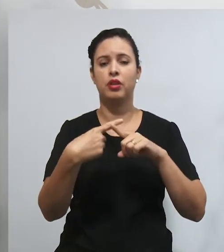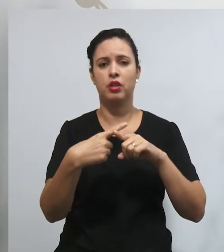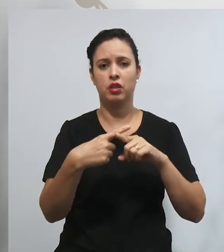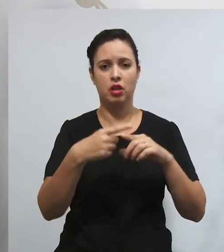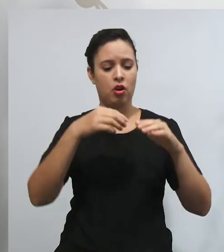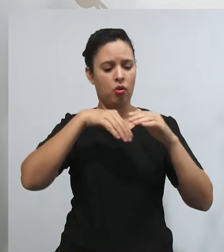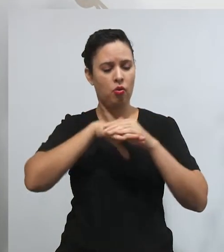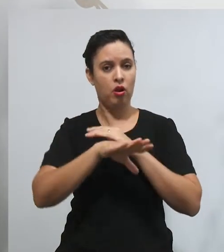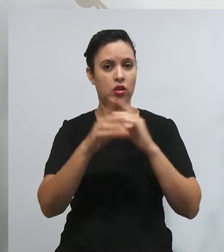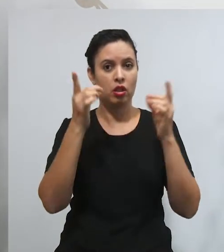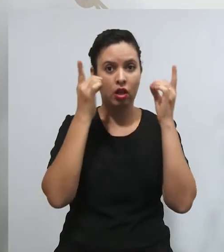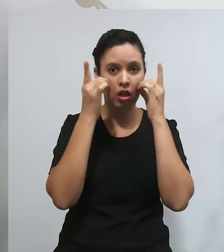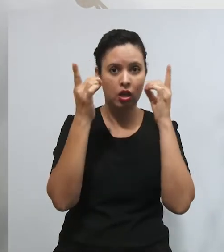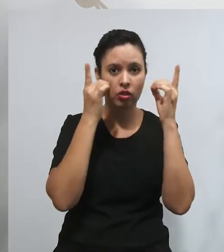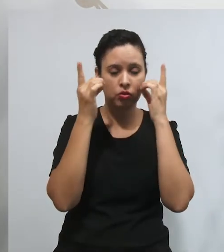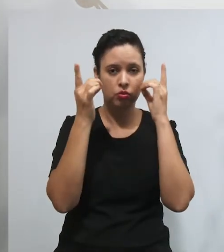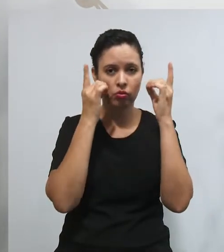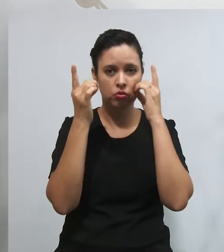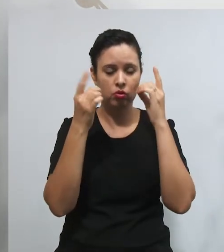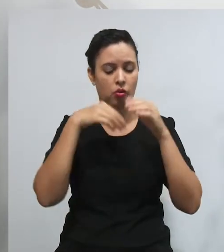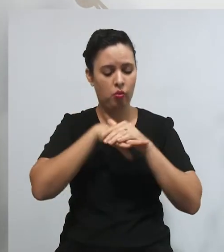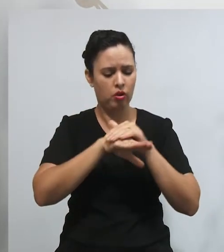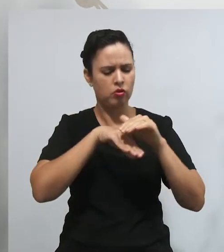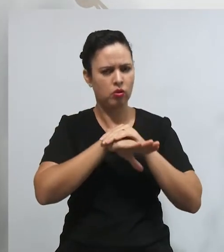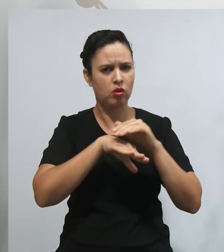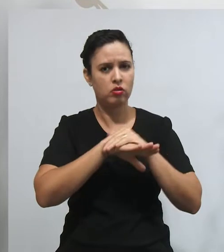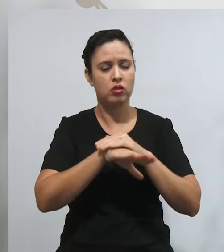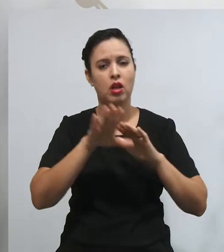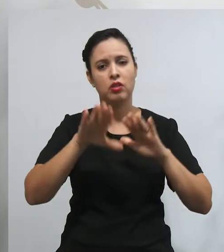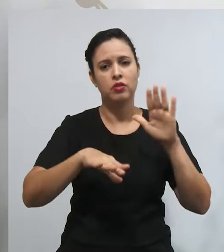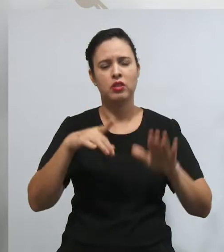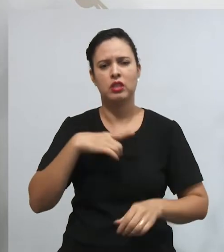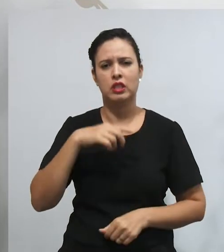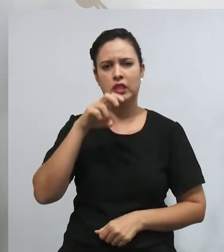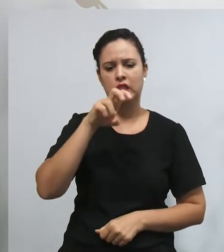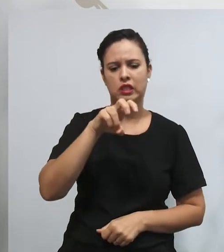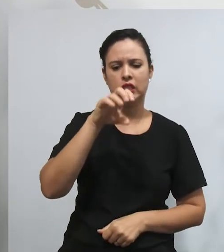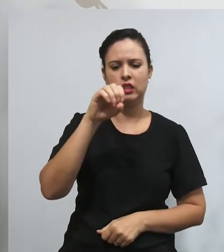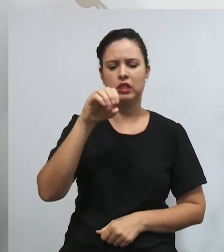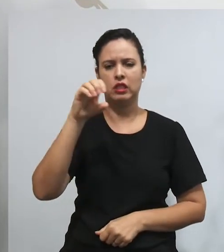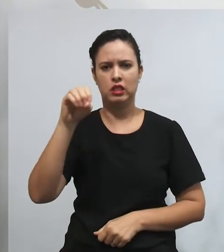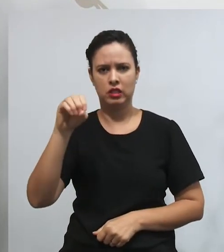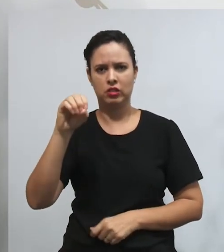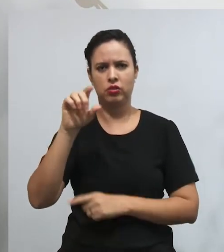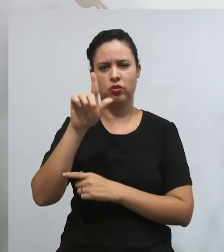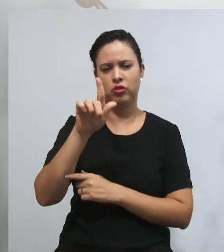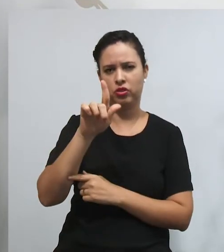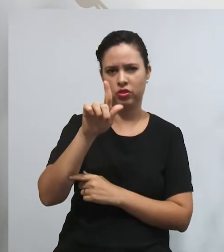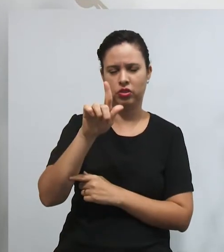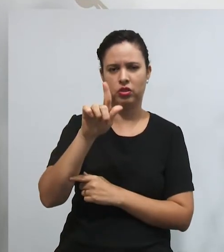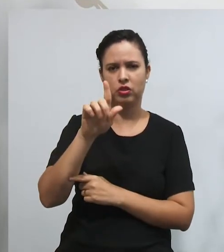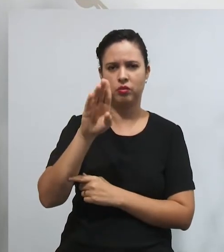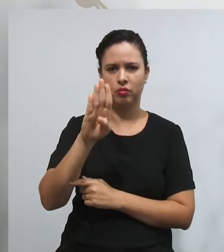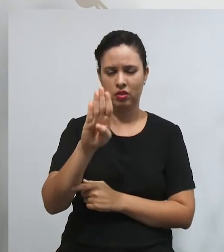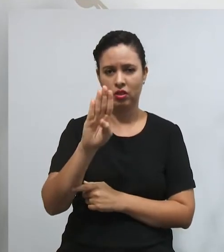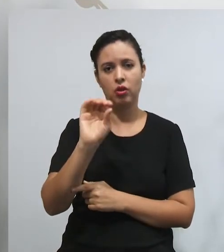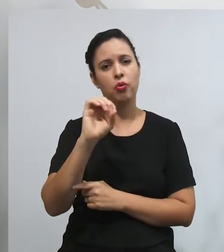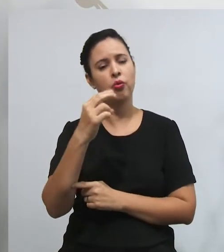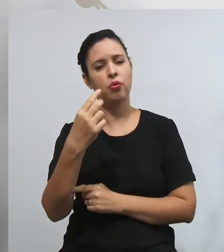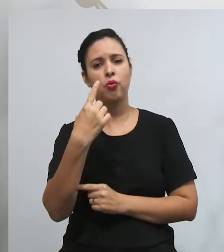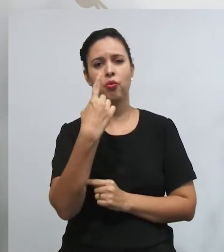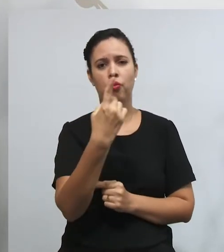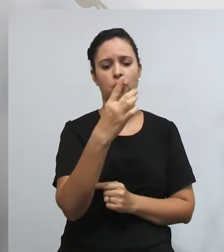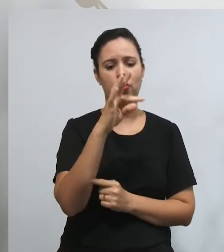capacidade de dados, tem lá, né, HDs que são de quanto? De 500 GB, de 1 tera, ele guarda uma grande